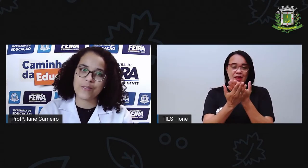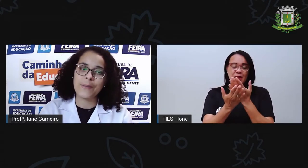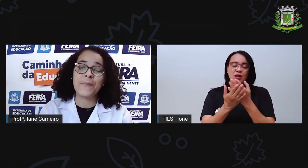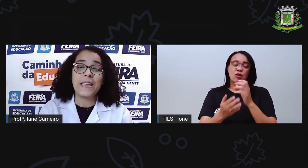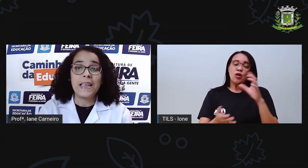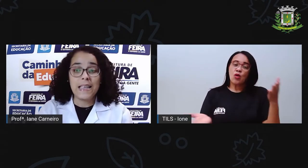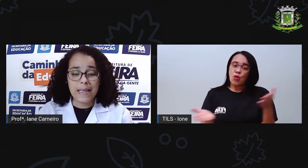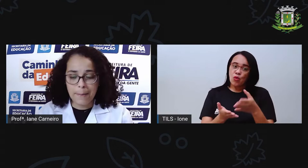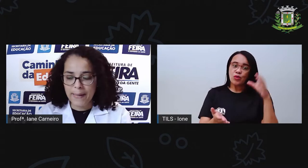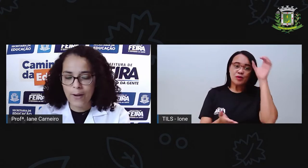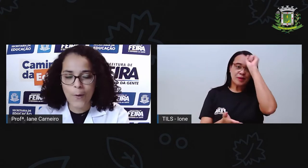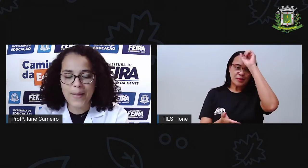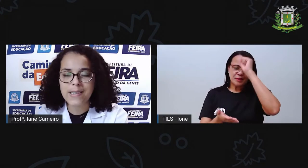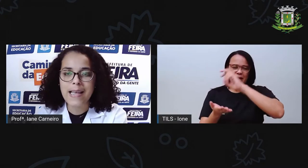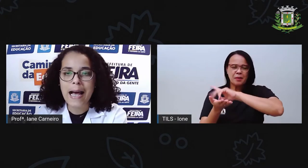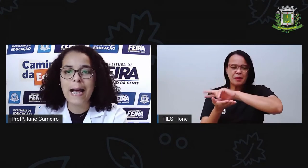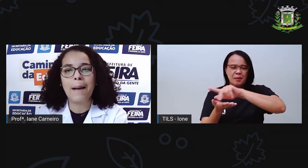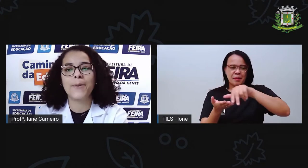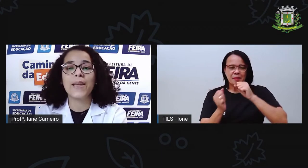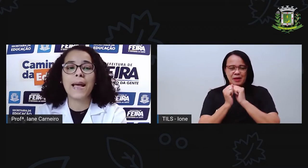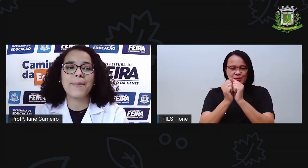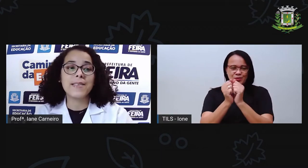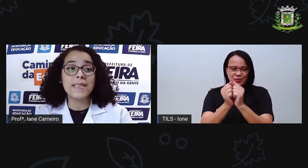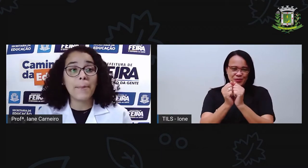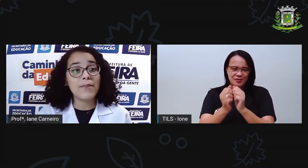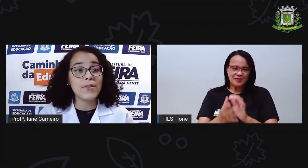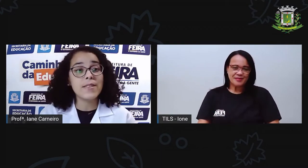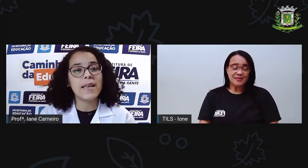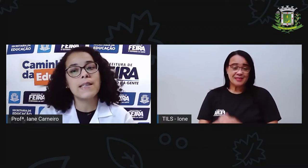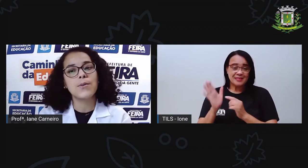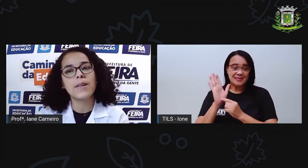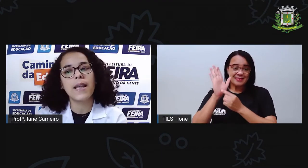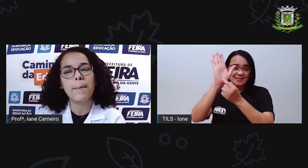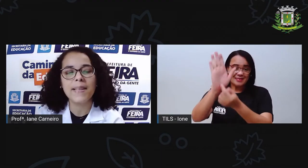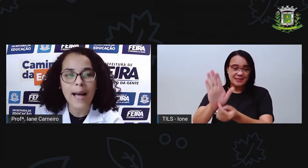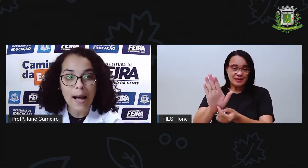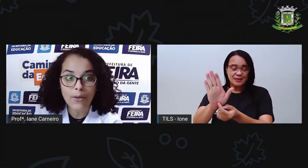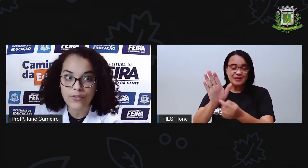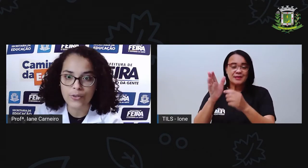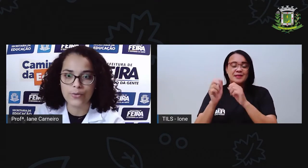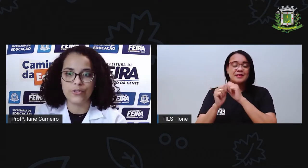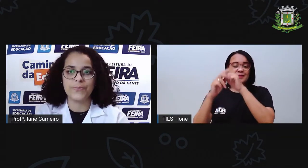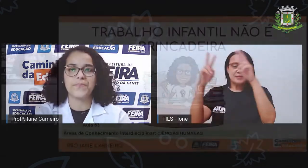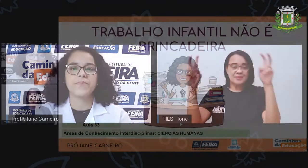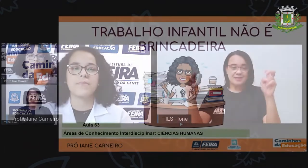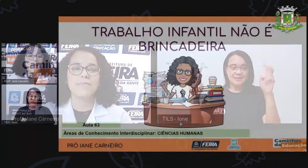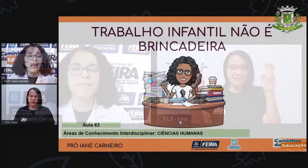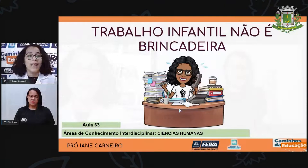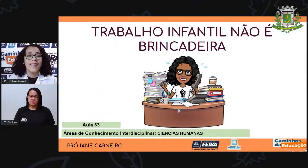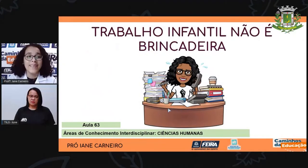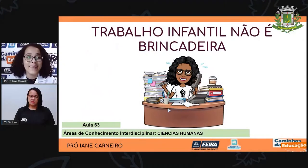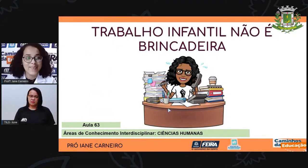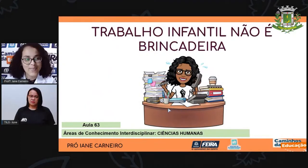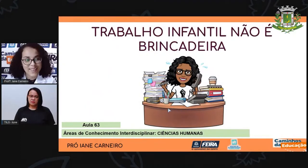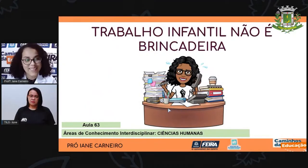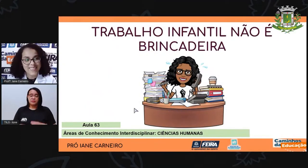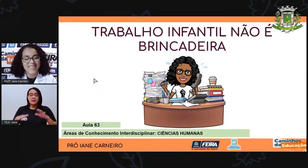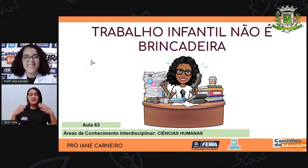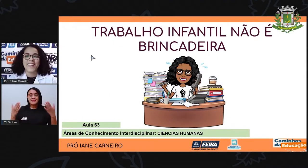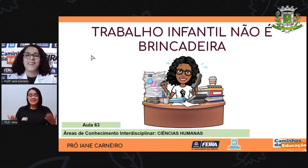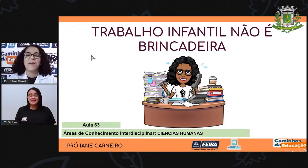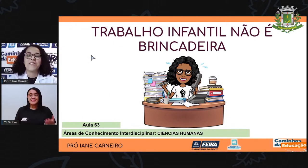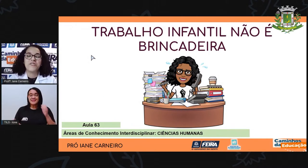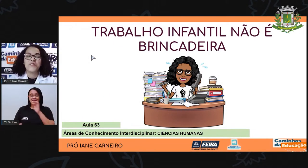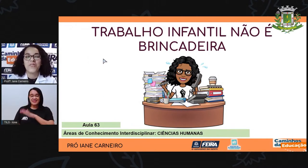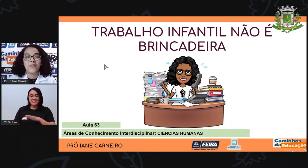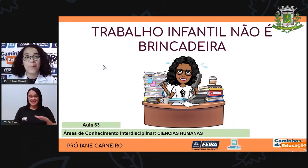juntos. E para começar, a Pro quer apresentar para vocês o tema da aula de hoje. Então, crianças,